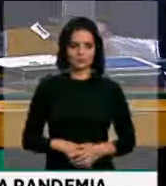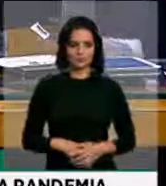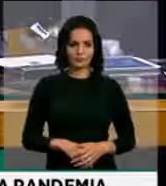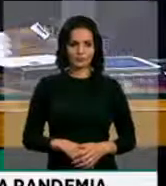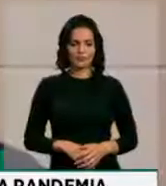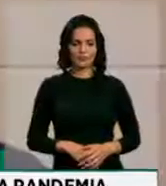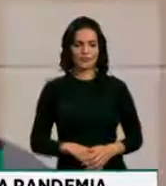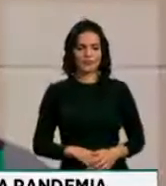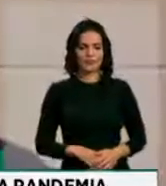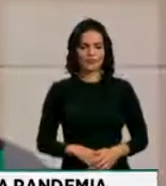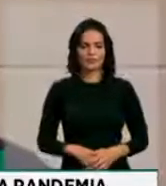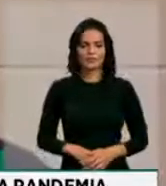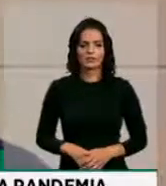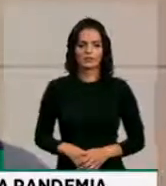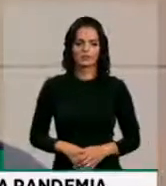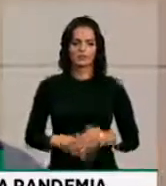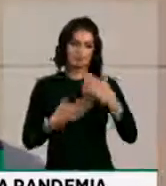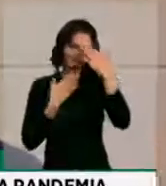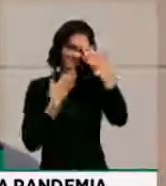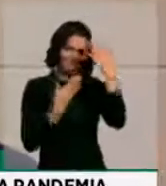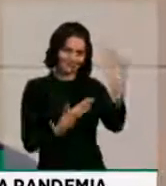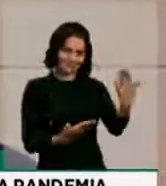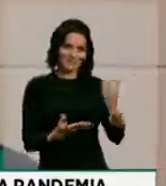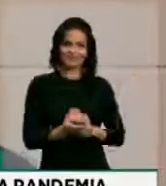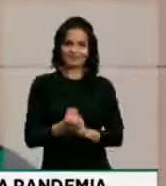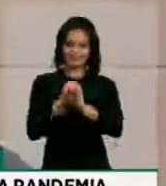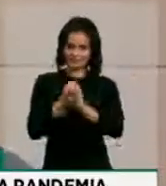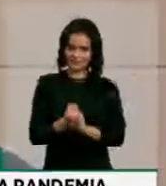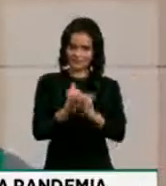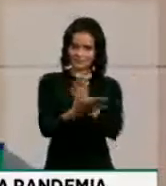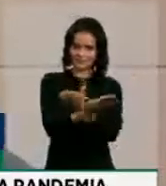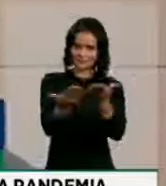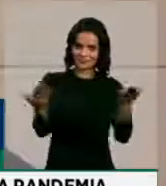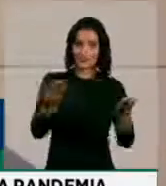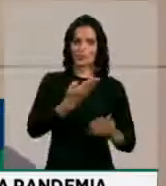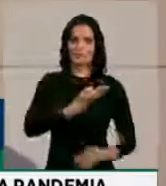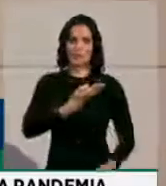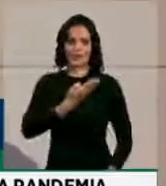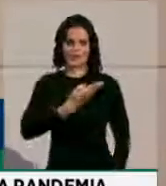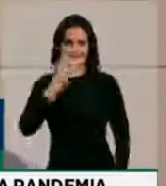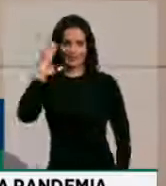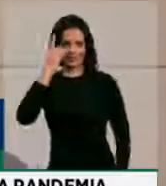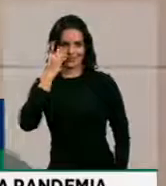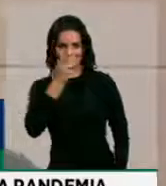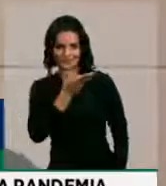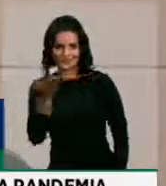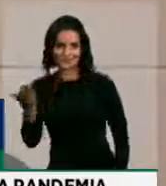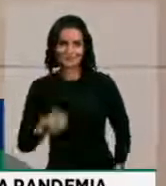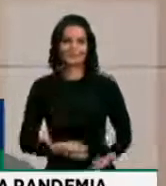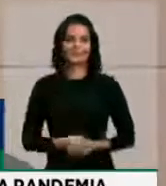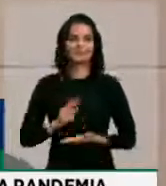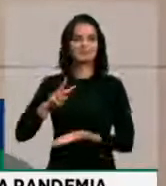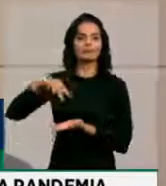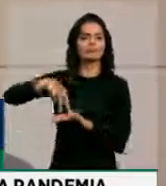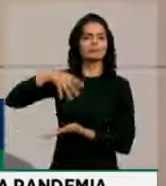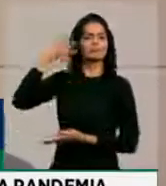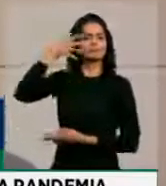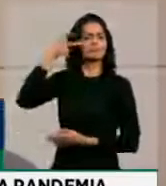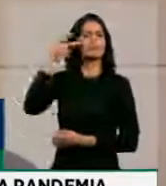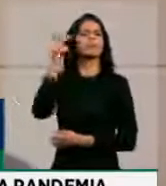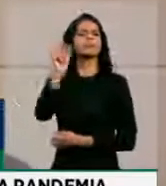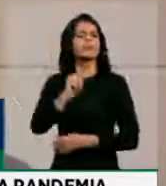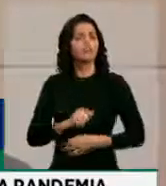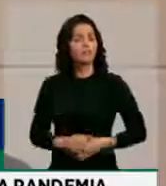Muito obrigado, presidente. Eu quero cumprimentar Vossa Excelência, cumprimentar todos os colegas. Presidente, eu venho a essa tribuna para trazer